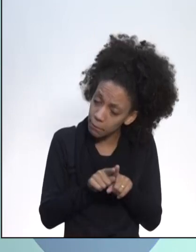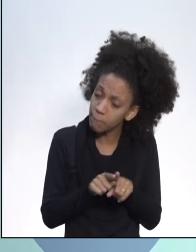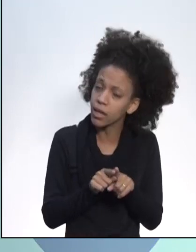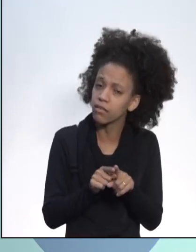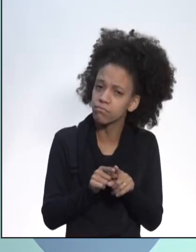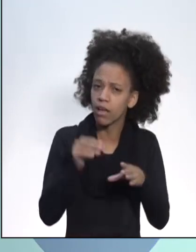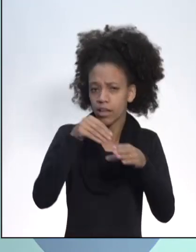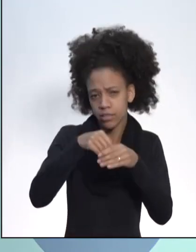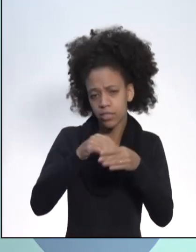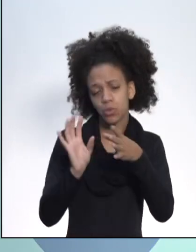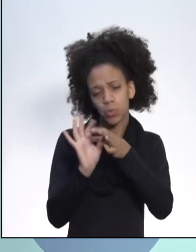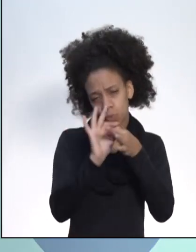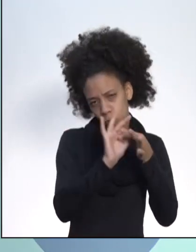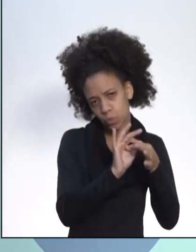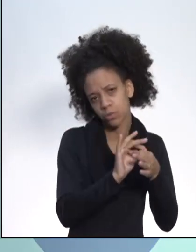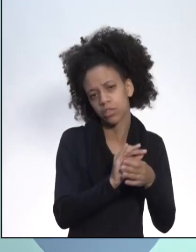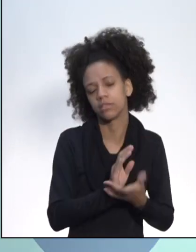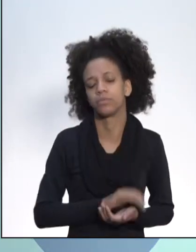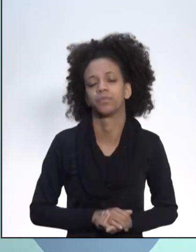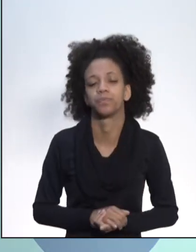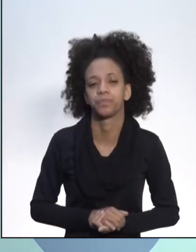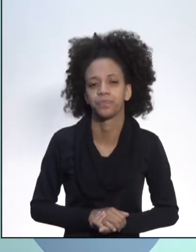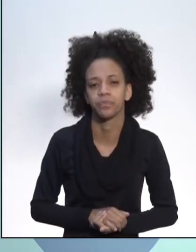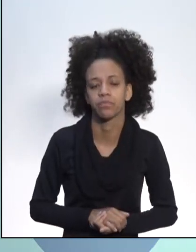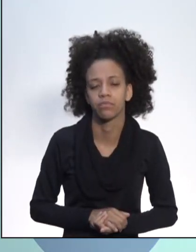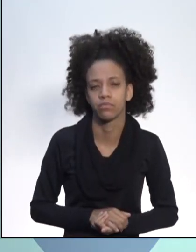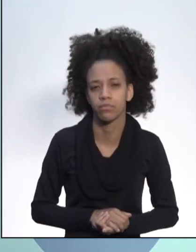que é a iniciativa social.